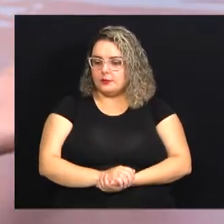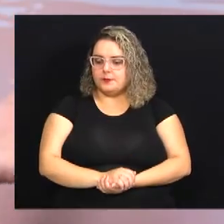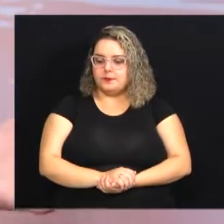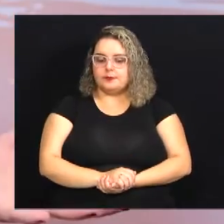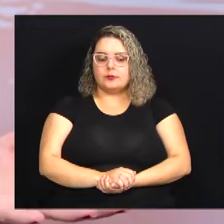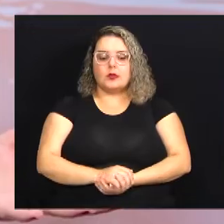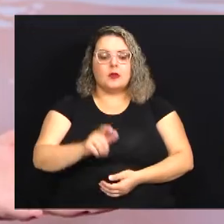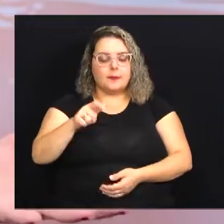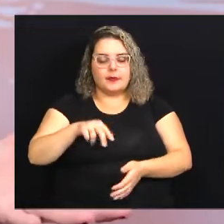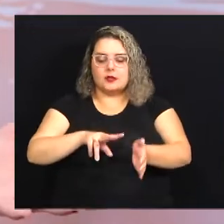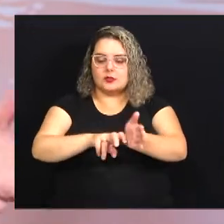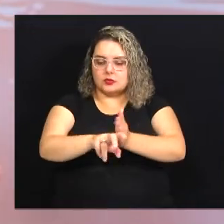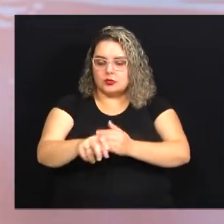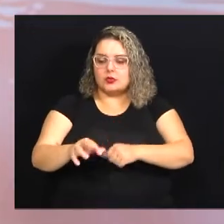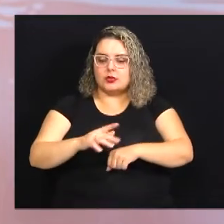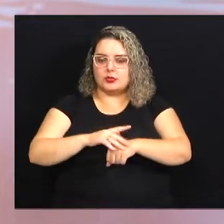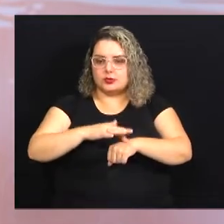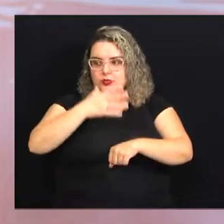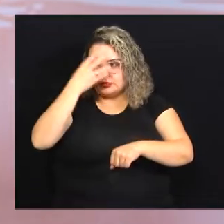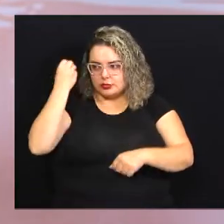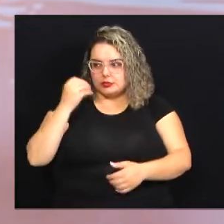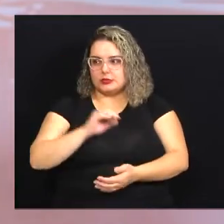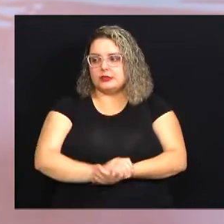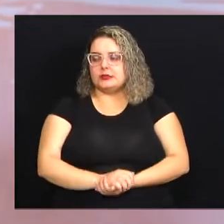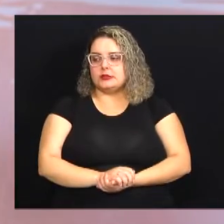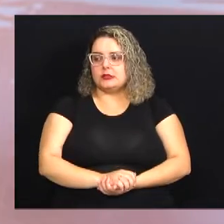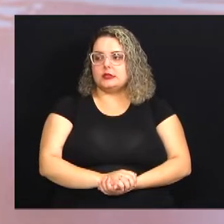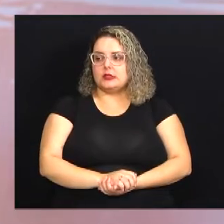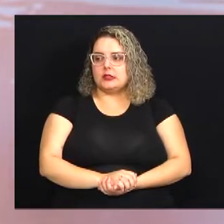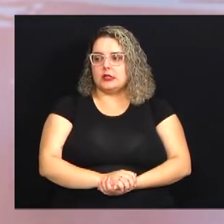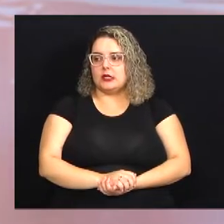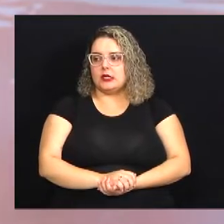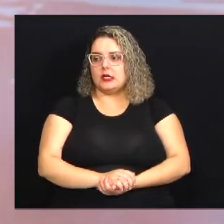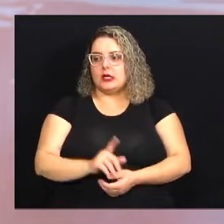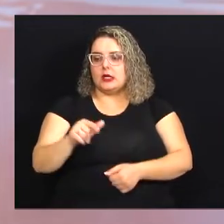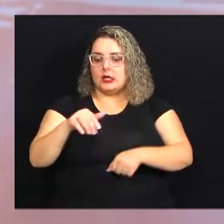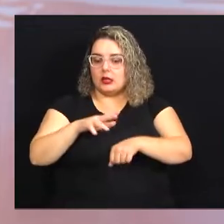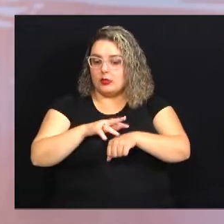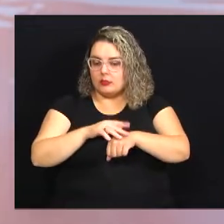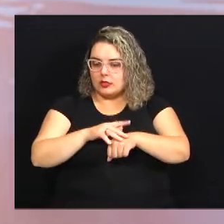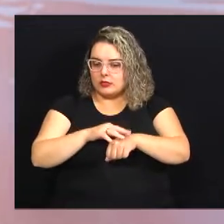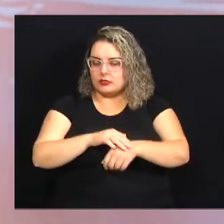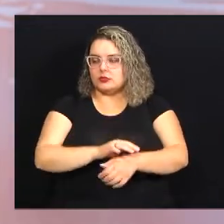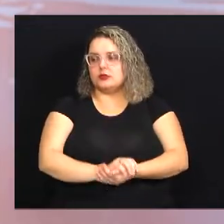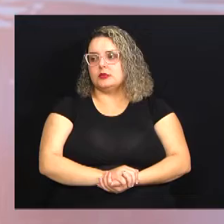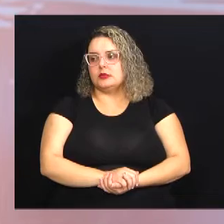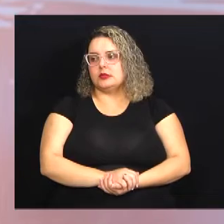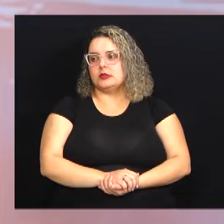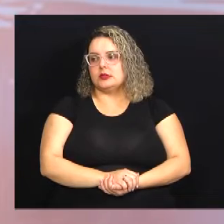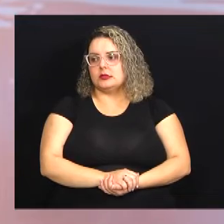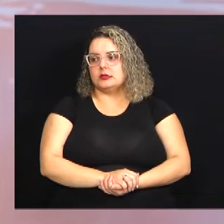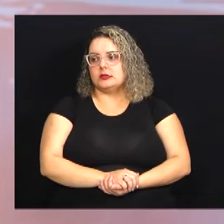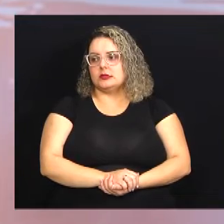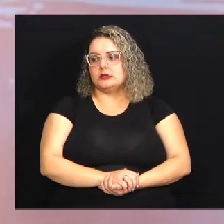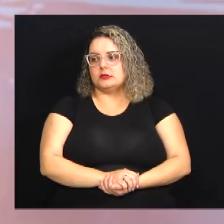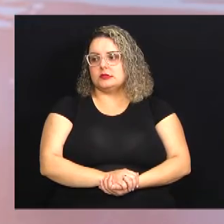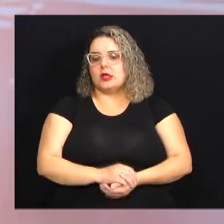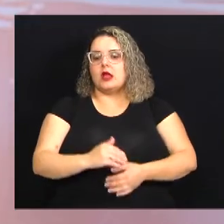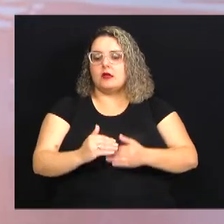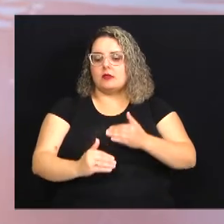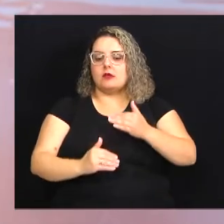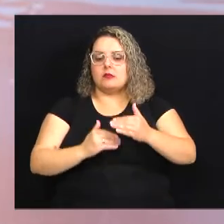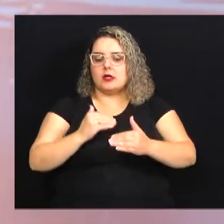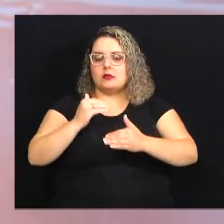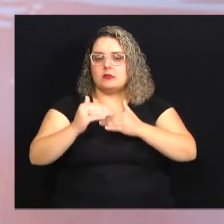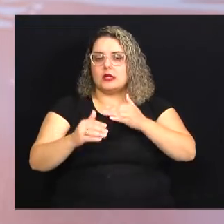foi diagnosticada aí com Alzheimer. Essa é uma doença que ela age, ela vai evoluindo